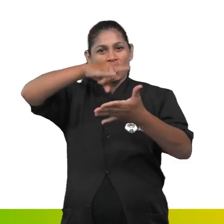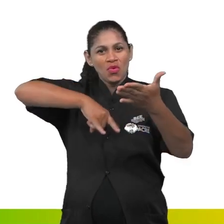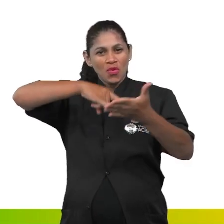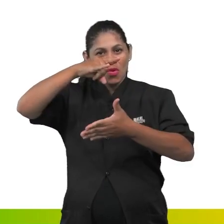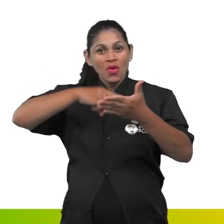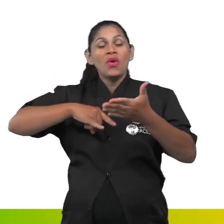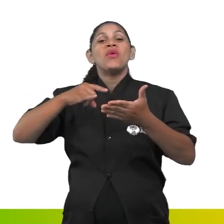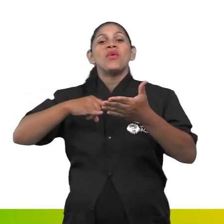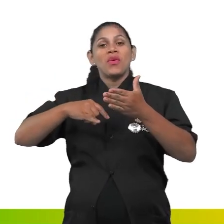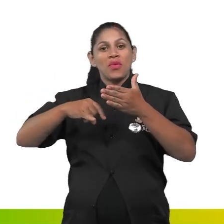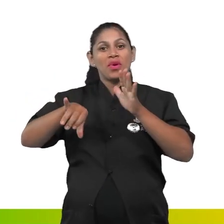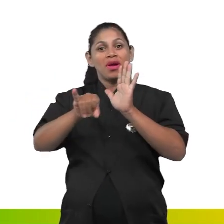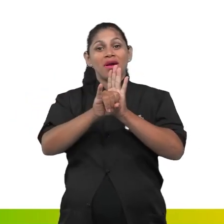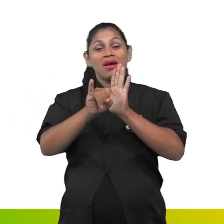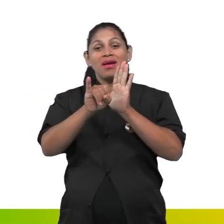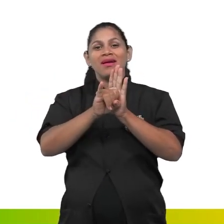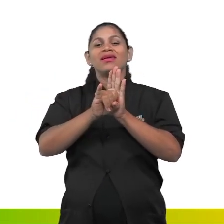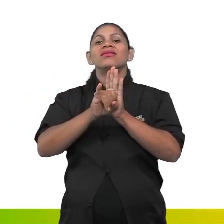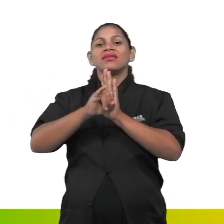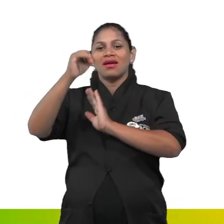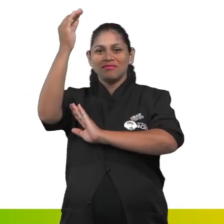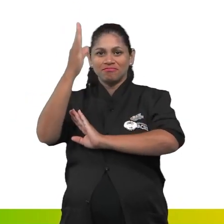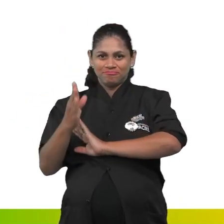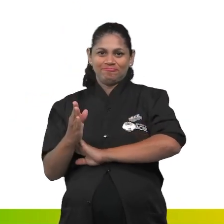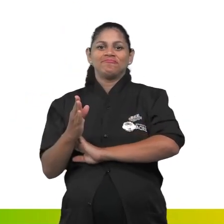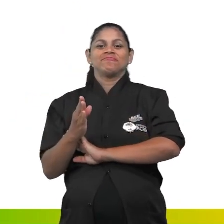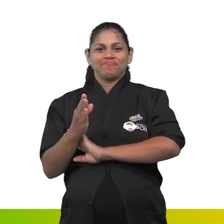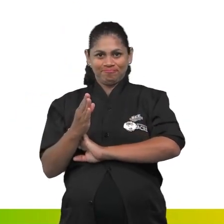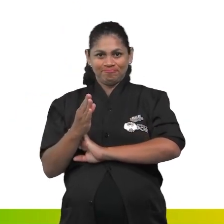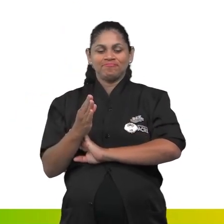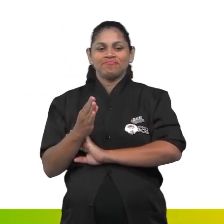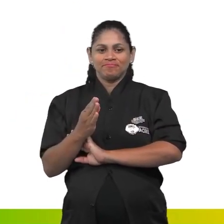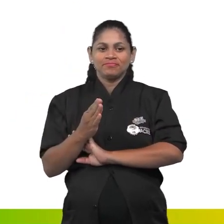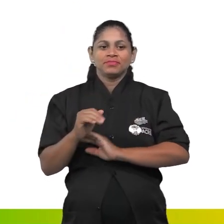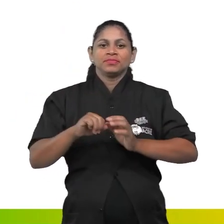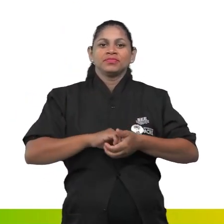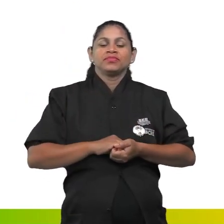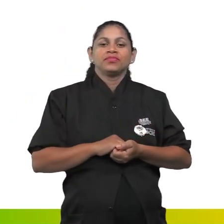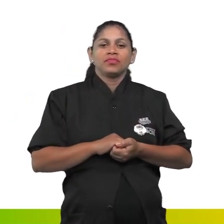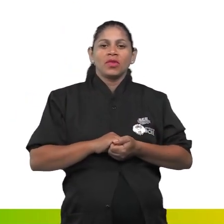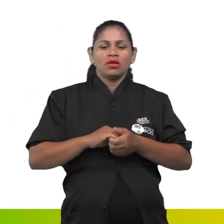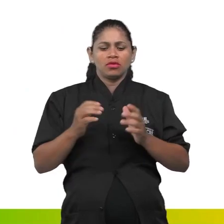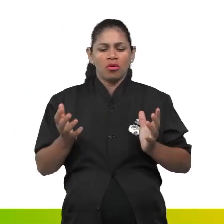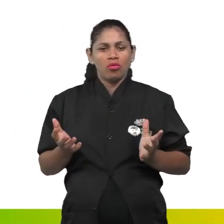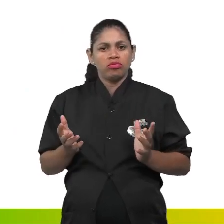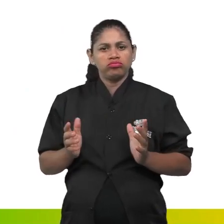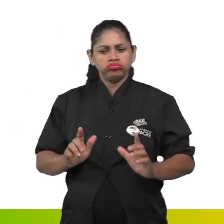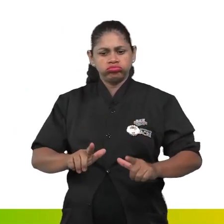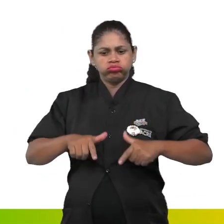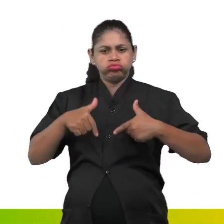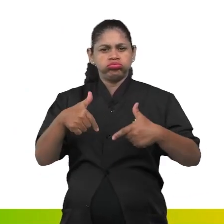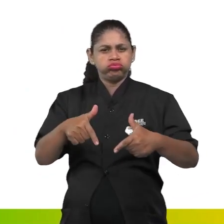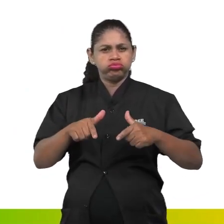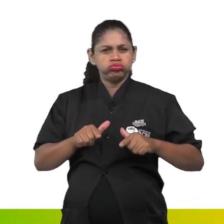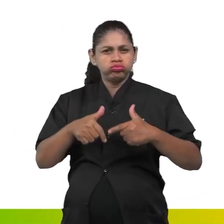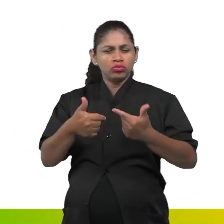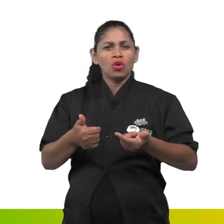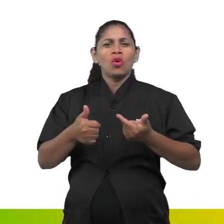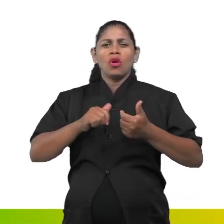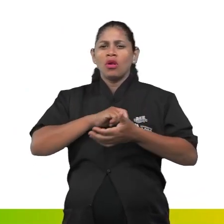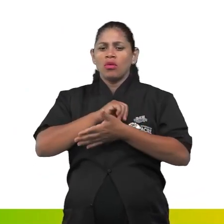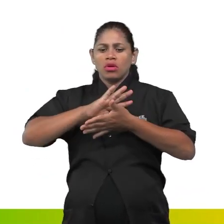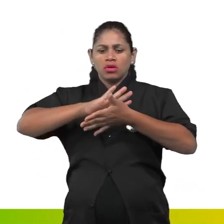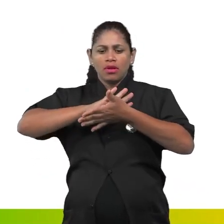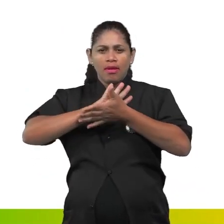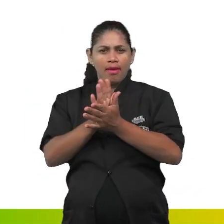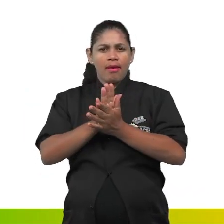intervenções artísticas no Brasil. Ele fez manifestações sobre queimadas no Paraná, exploração de